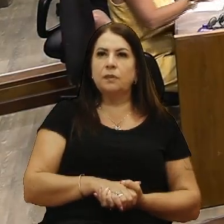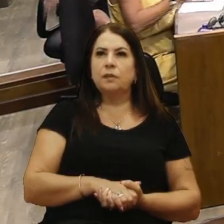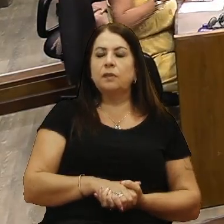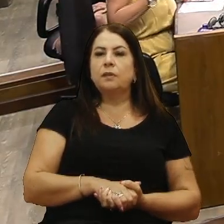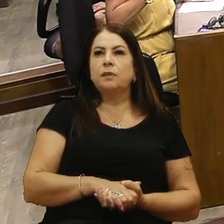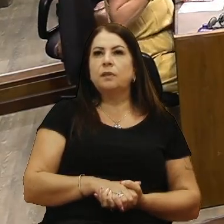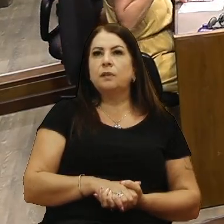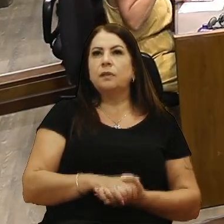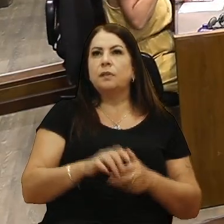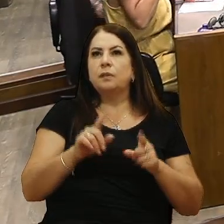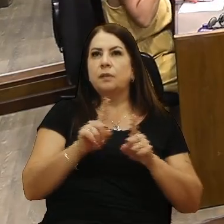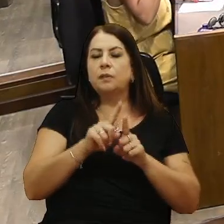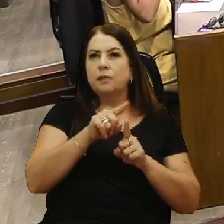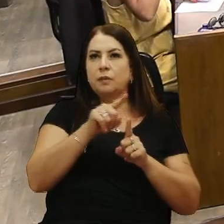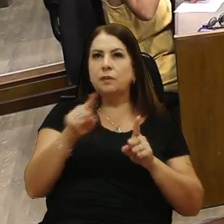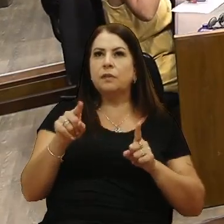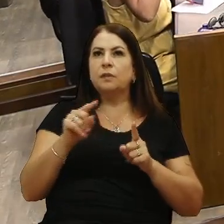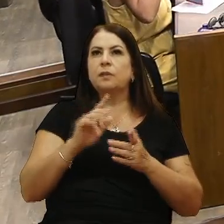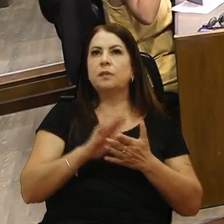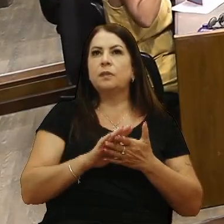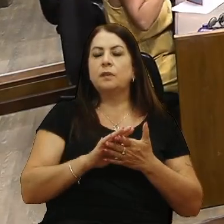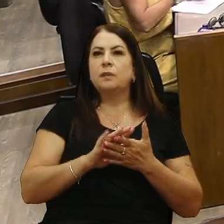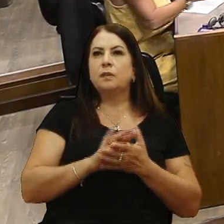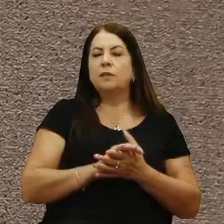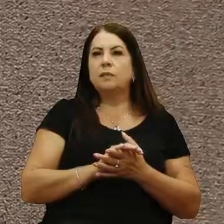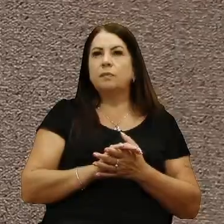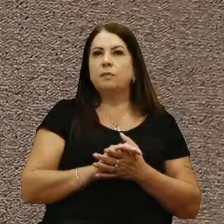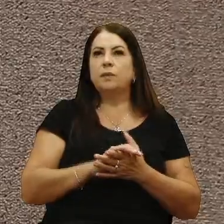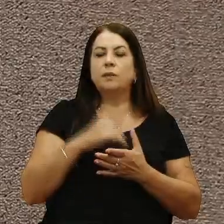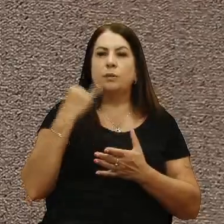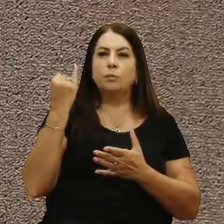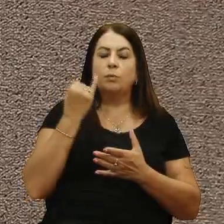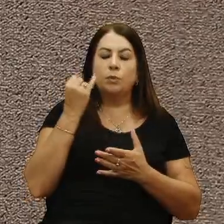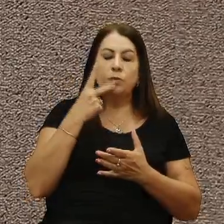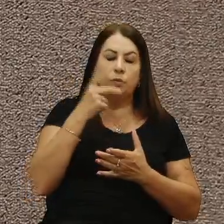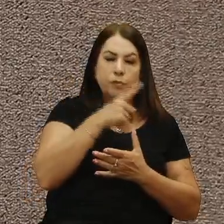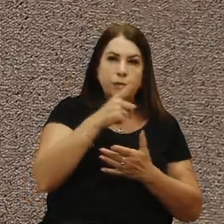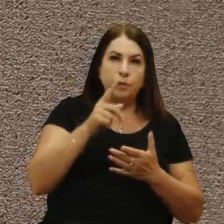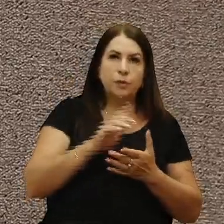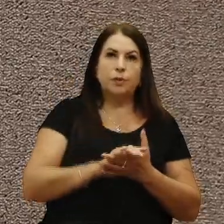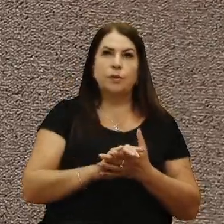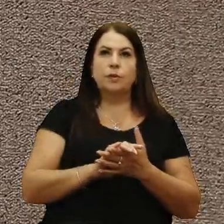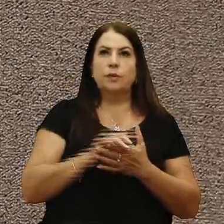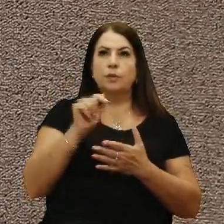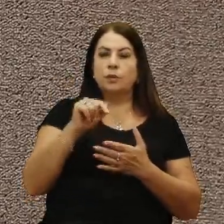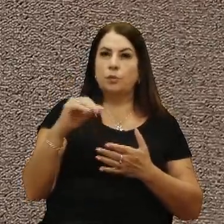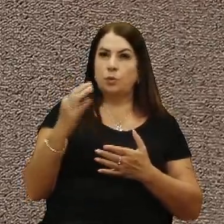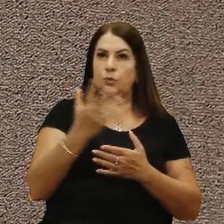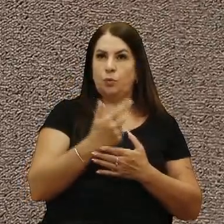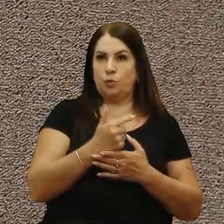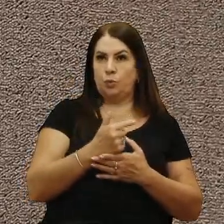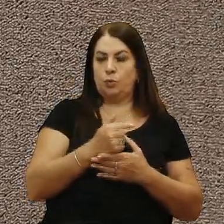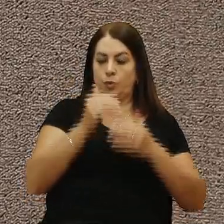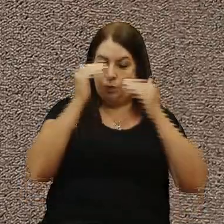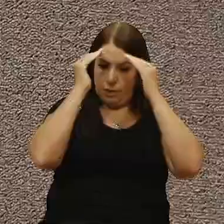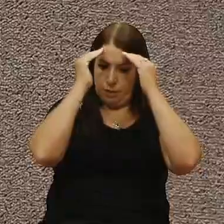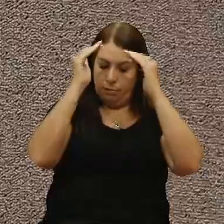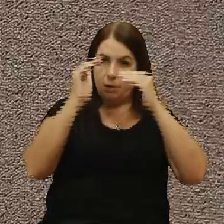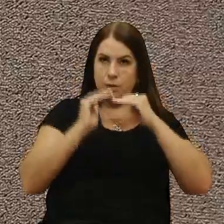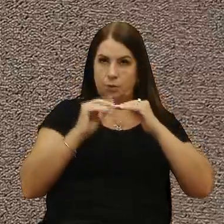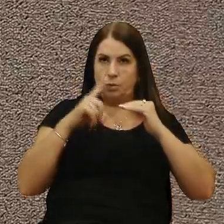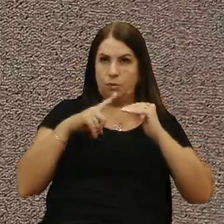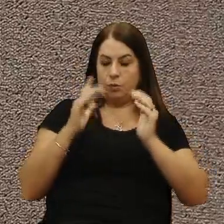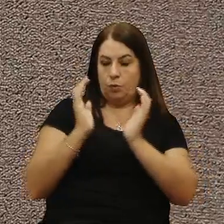algumas ponderações, né? É muito importante dizer o seguinte, e aqui com toda a vênia, com todo o respeito que eu tenho com